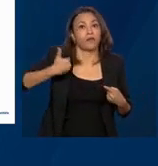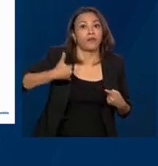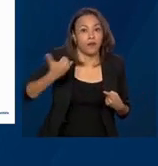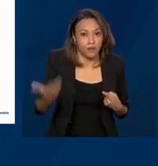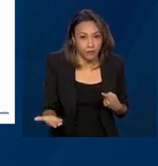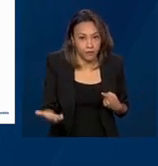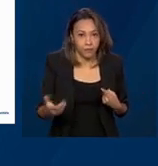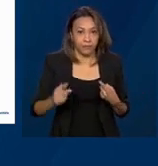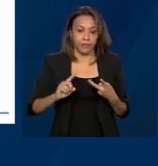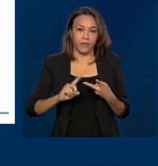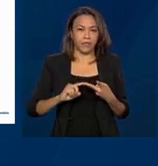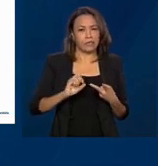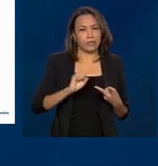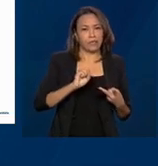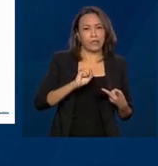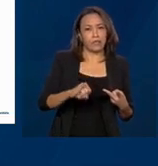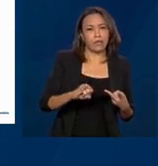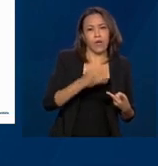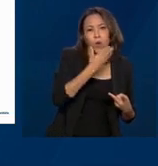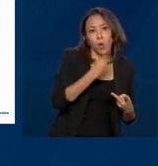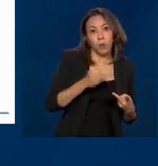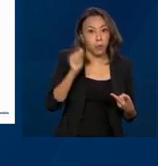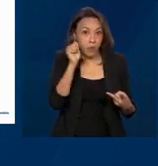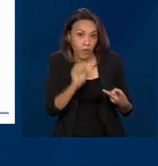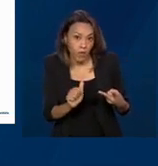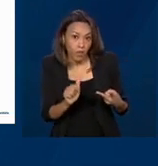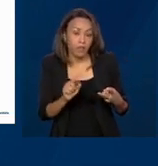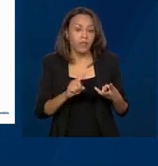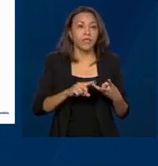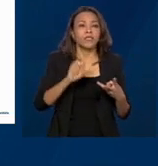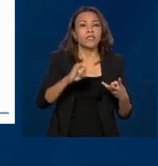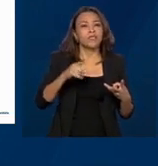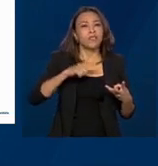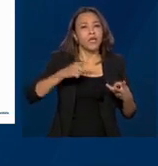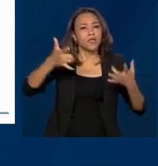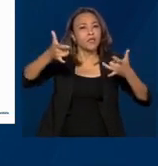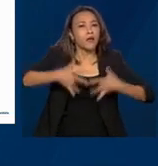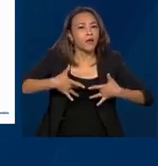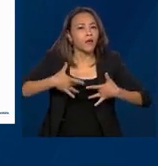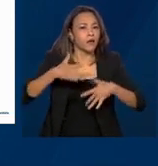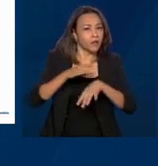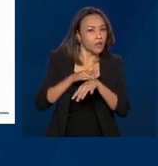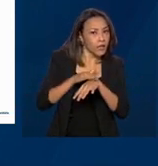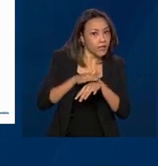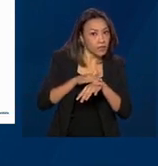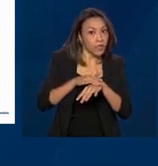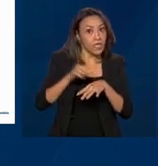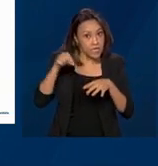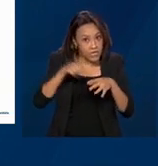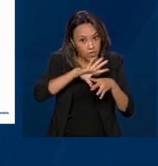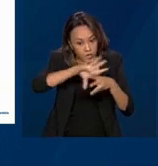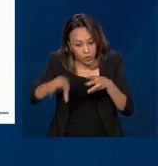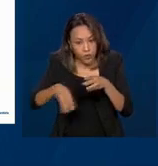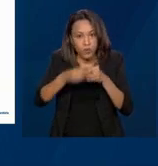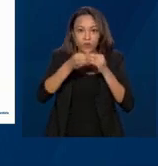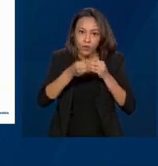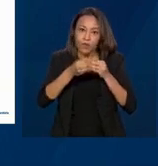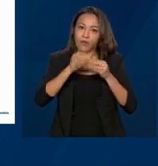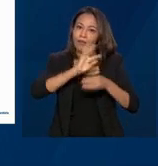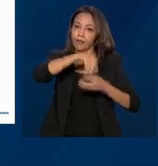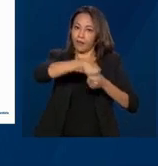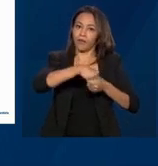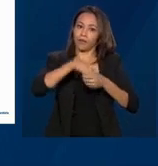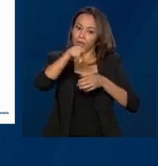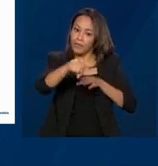o seu sexo, se você tem alguma comorbidade ou não, isso tudo é avaliado no modelo de Cox.